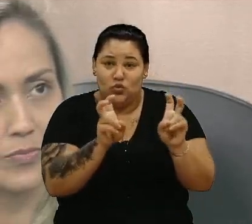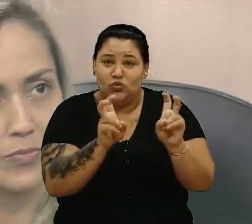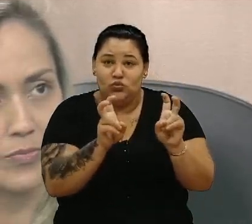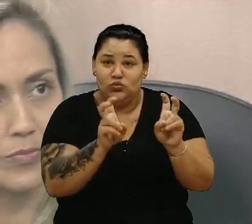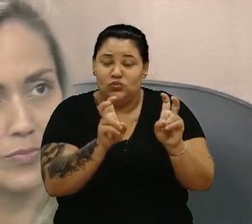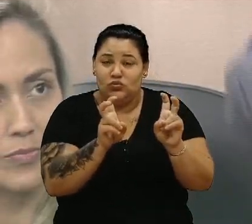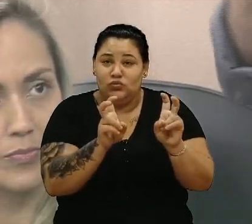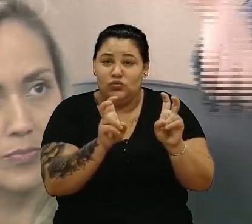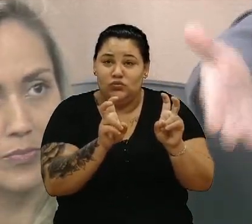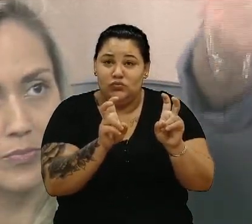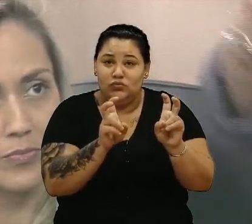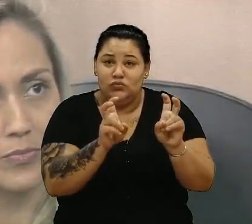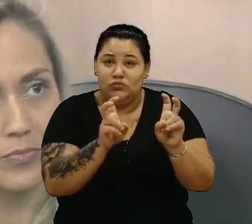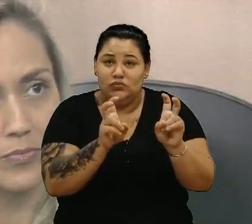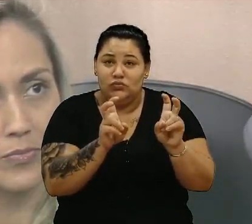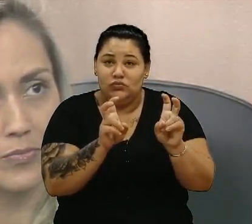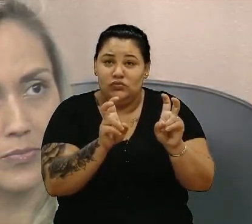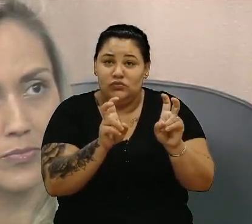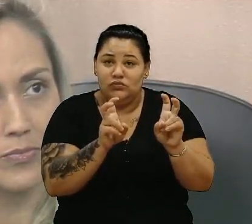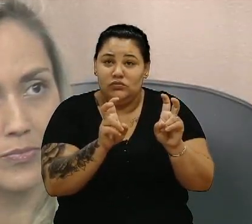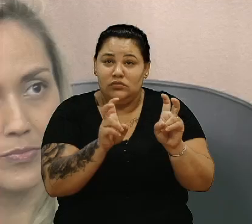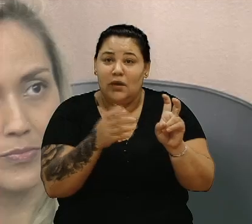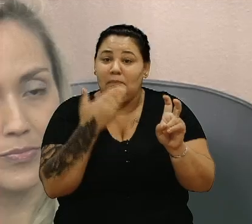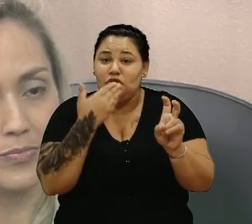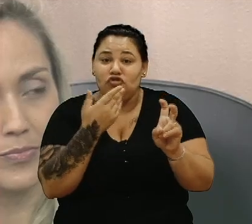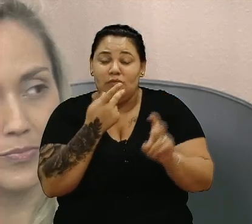de urgência, está pedindo para valar.